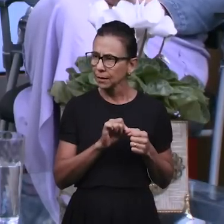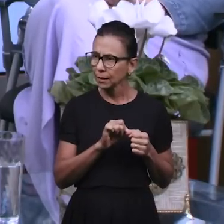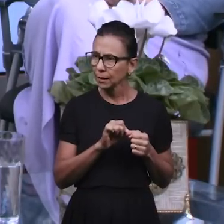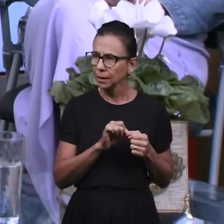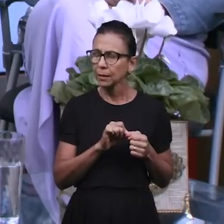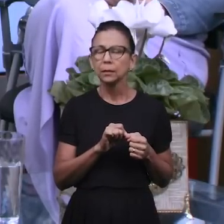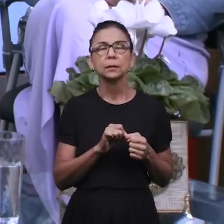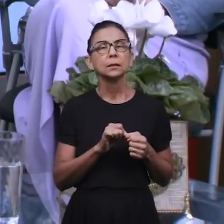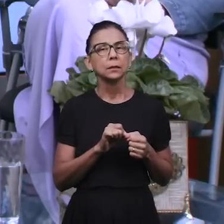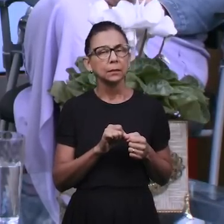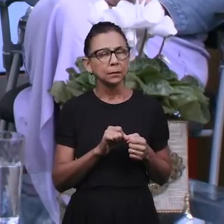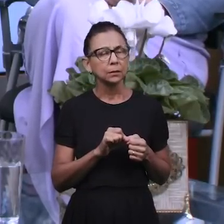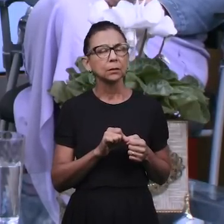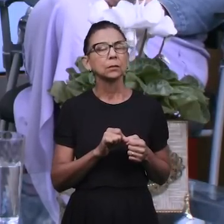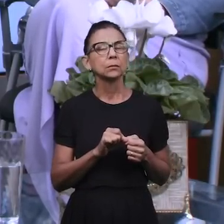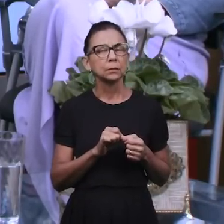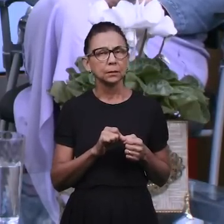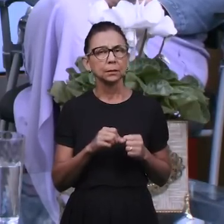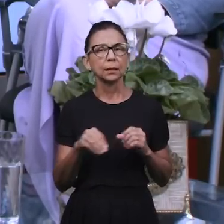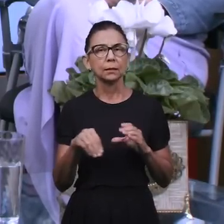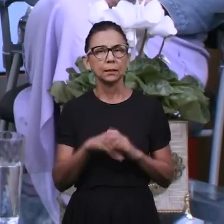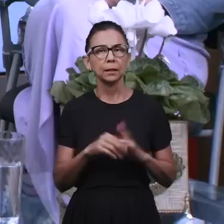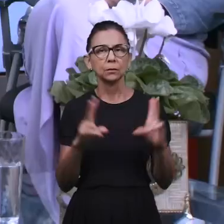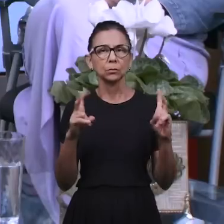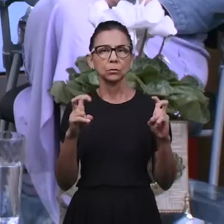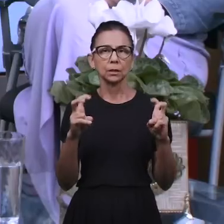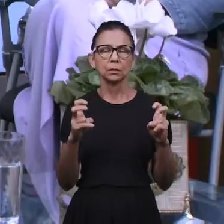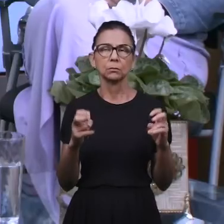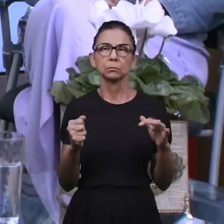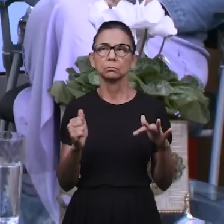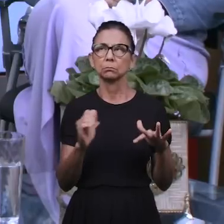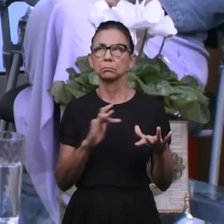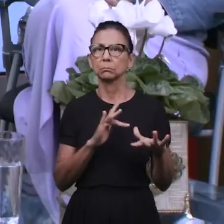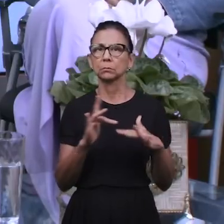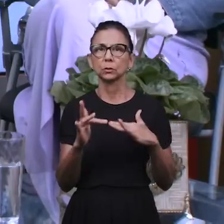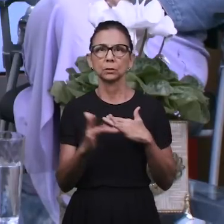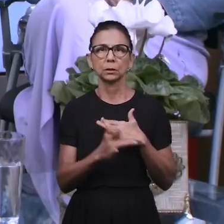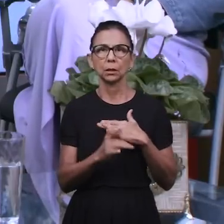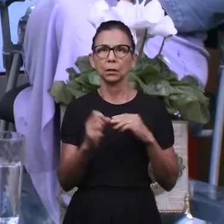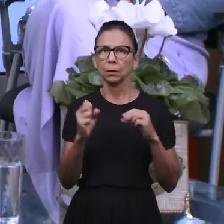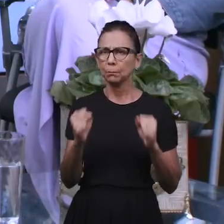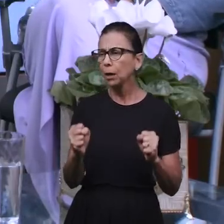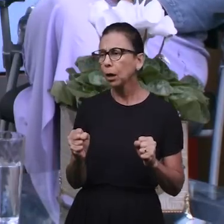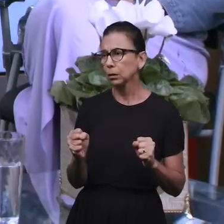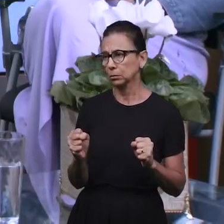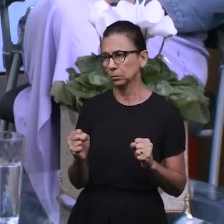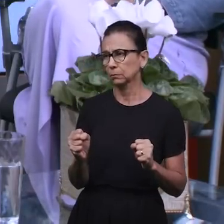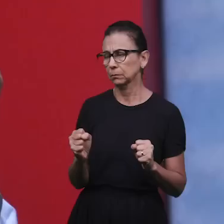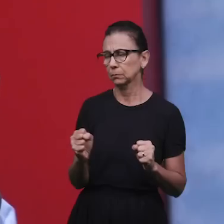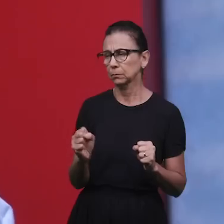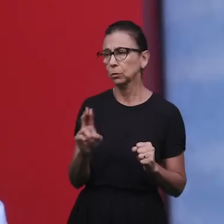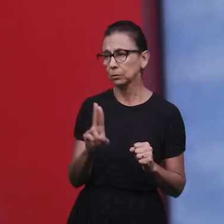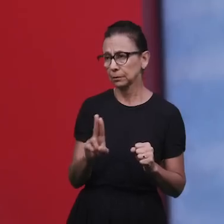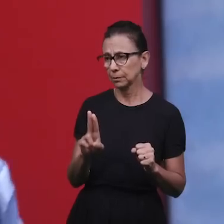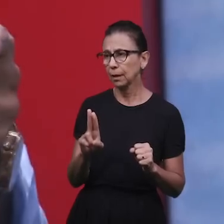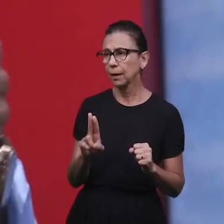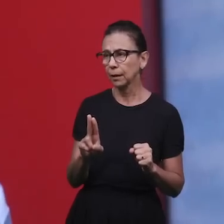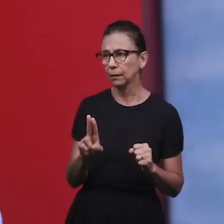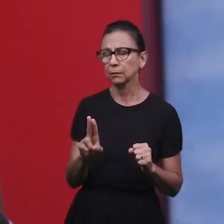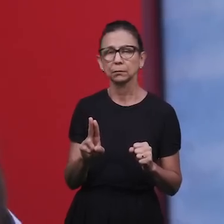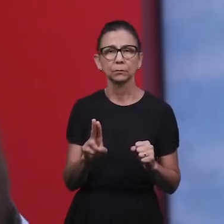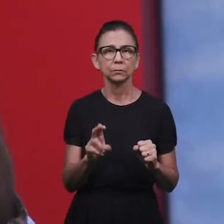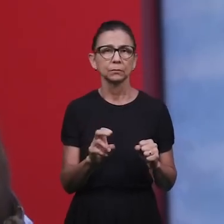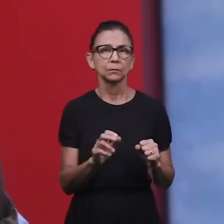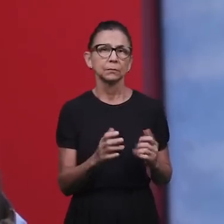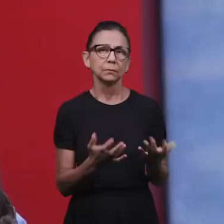está... É pano de fundo de quase todos os assuntos. Rede social, eu posso usar? Clamor pelo